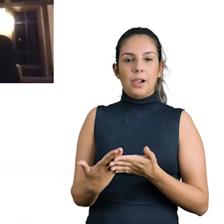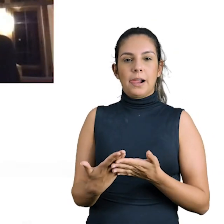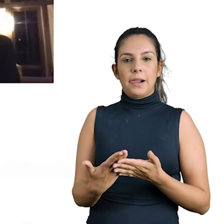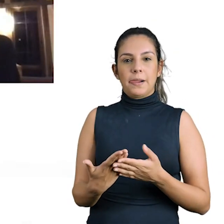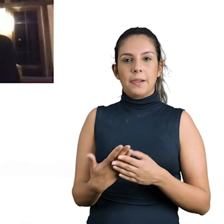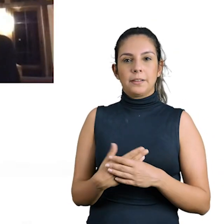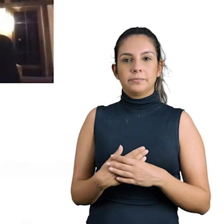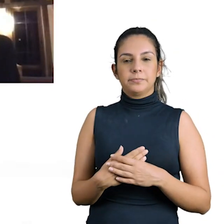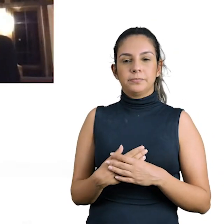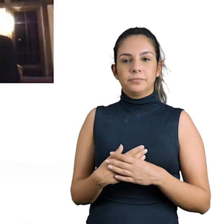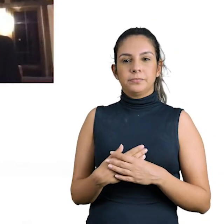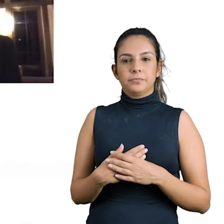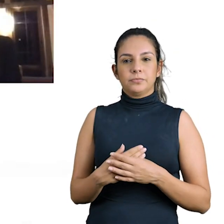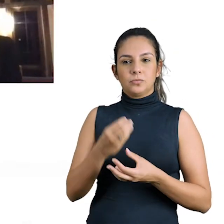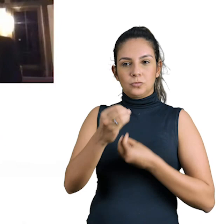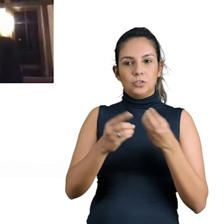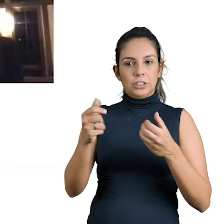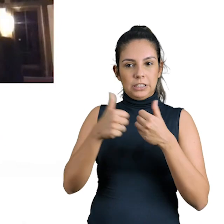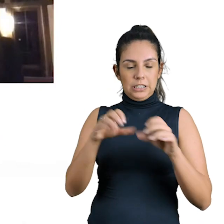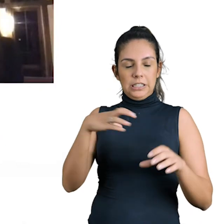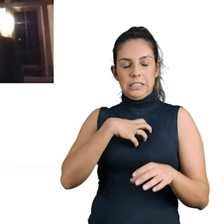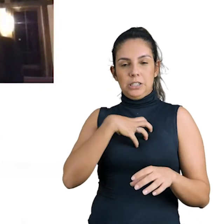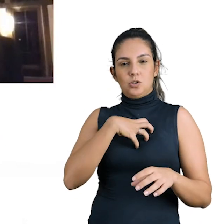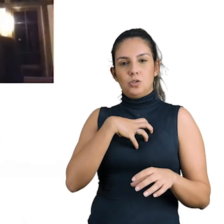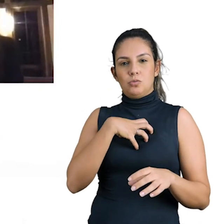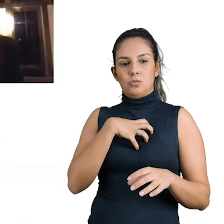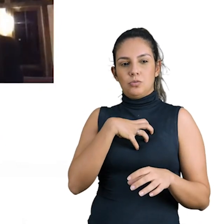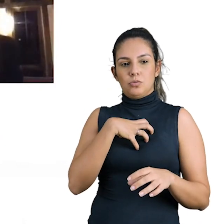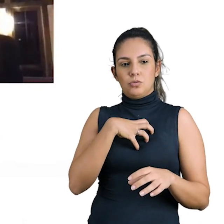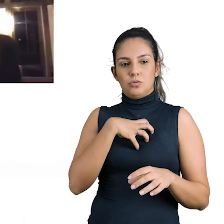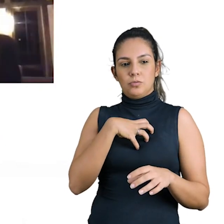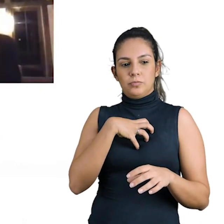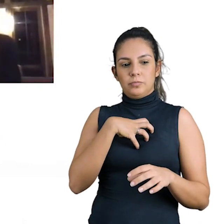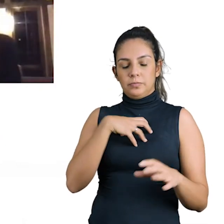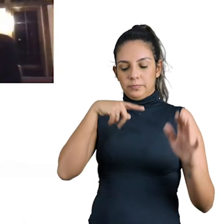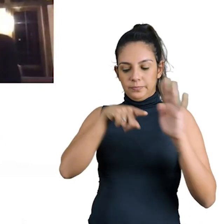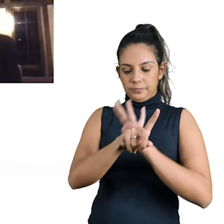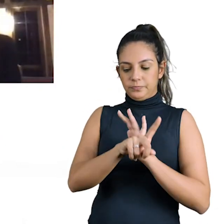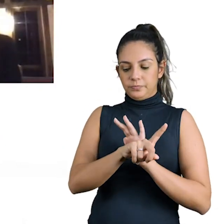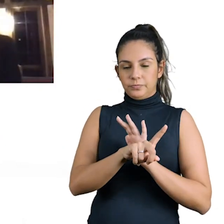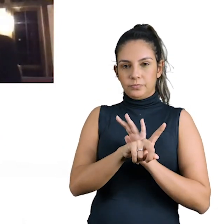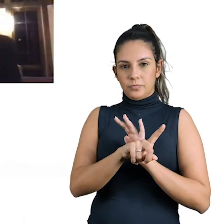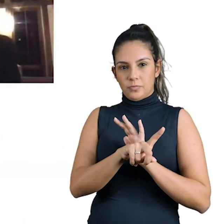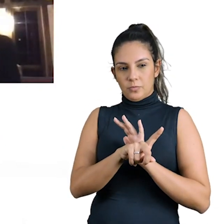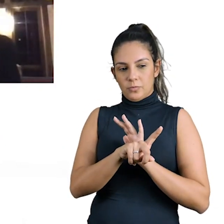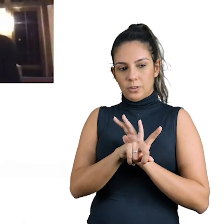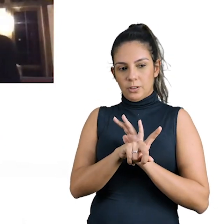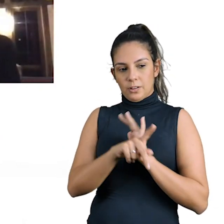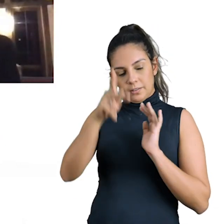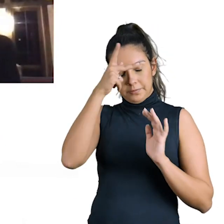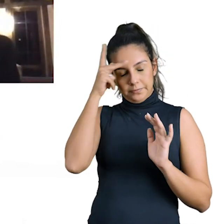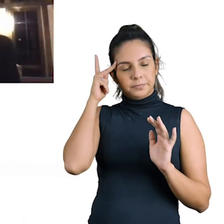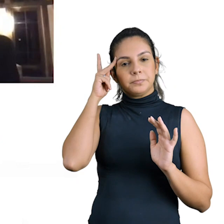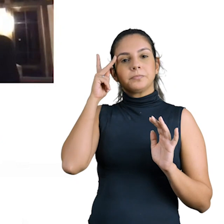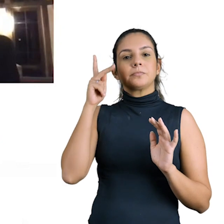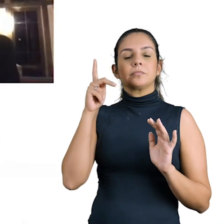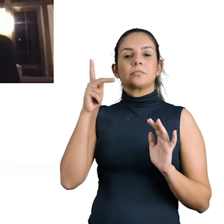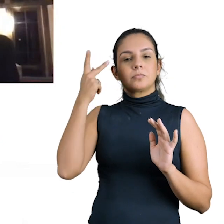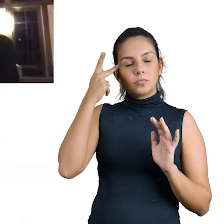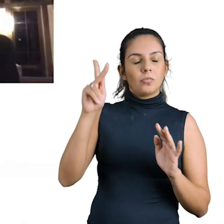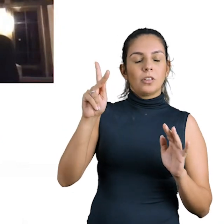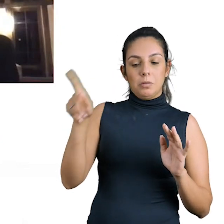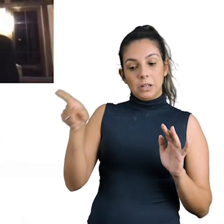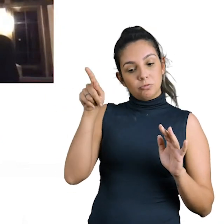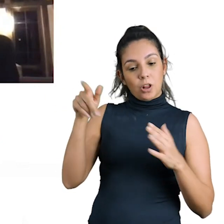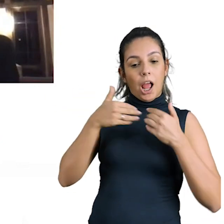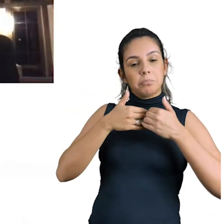vez, errei, perguntando como você está se sentindo. É uma pergunta que eu faço, mas para que a pessoa